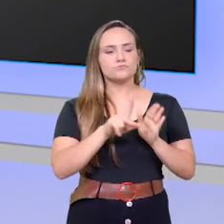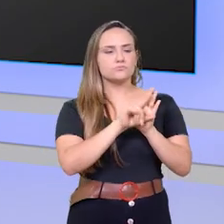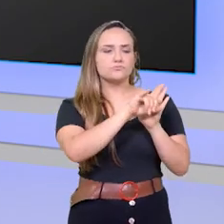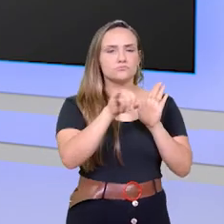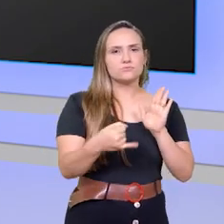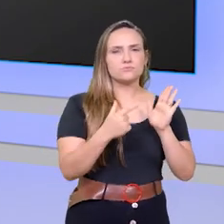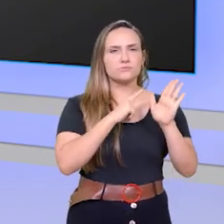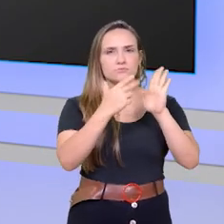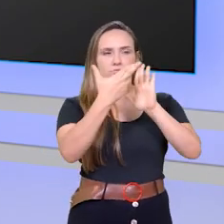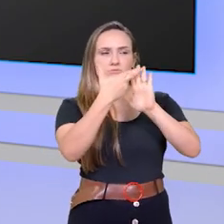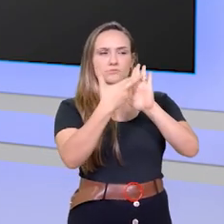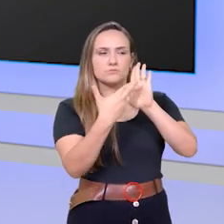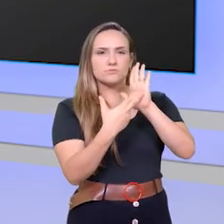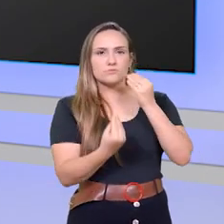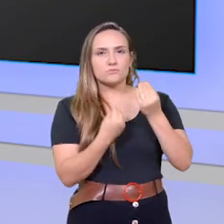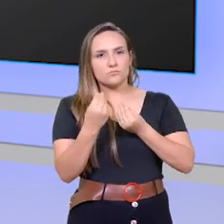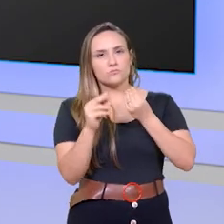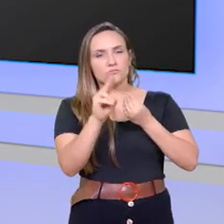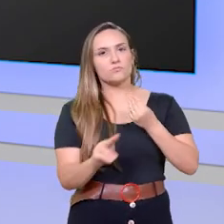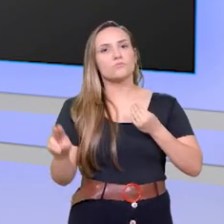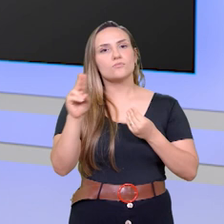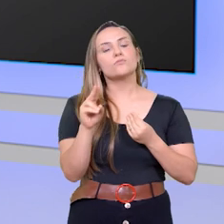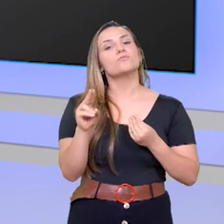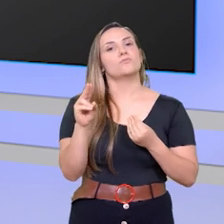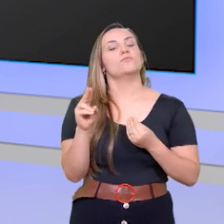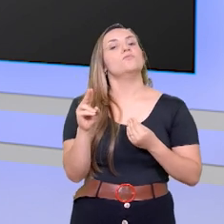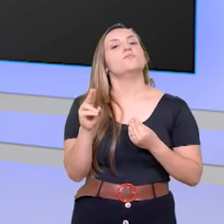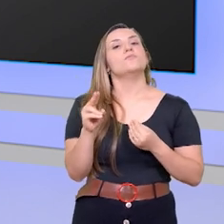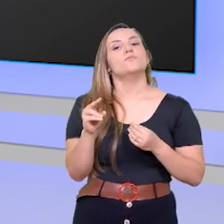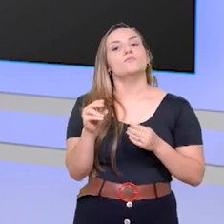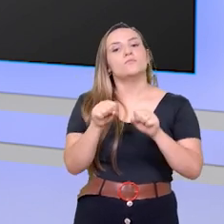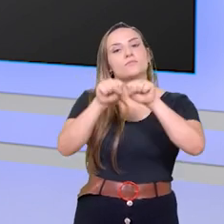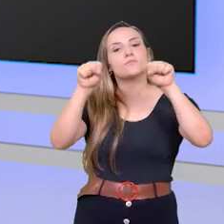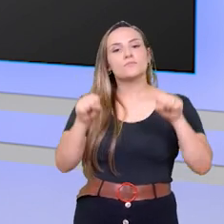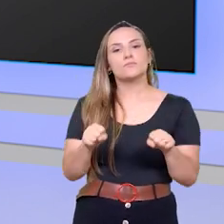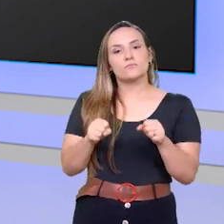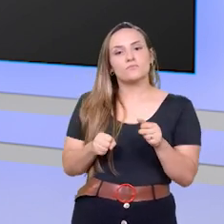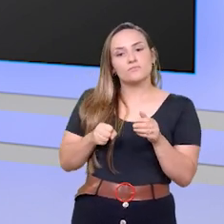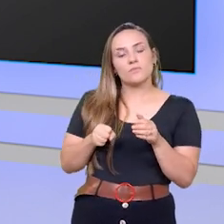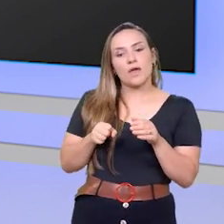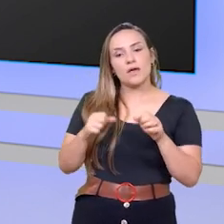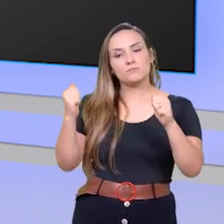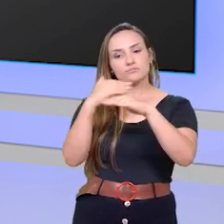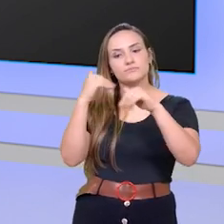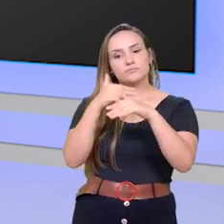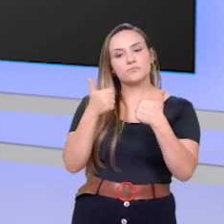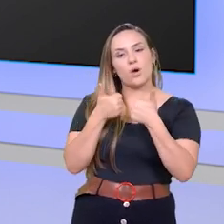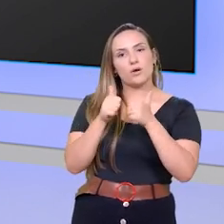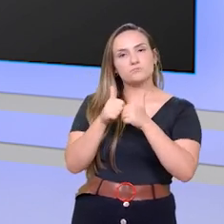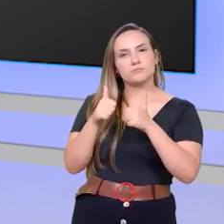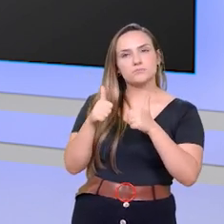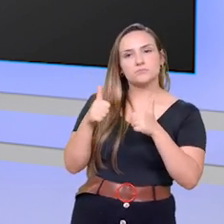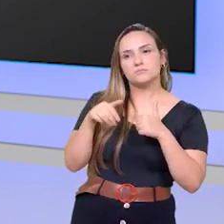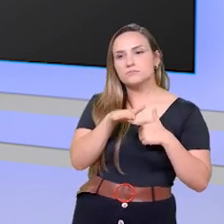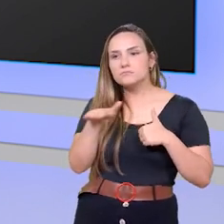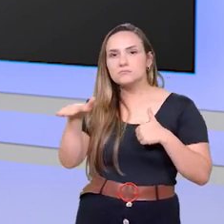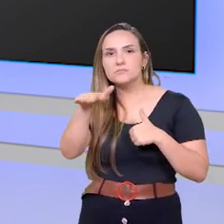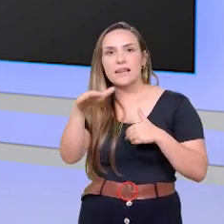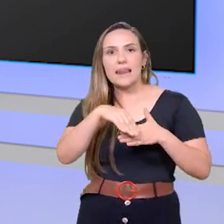projeto que estabelece critérios para exploração e funcionamento do sistema de transporte rodoviário